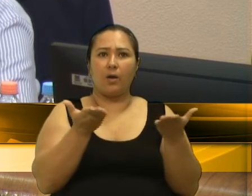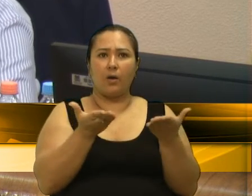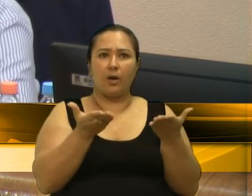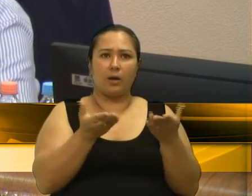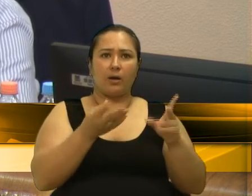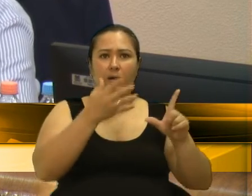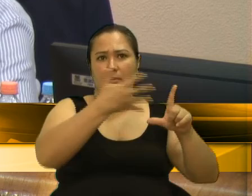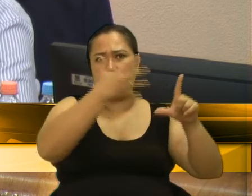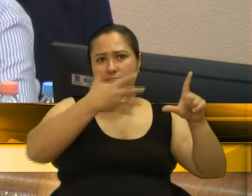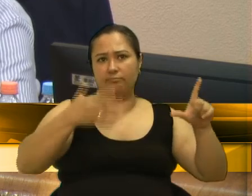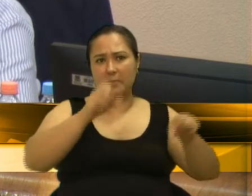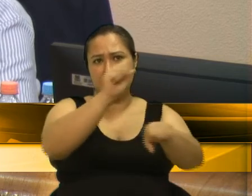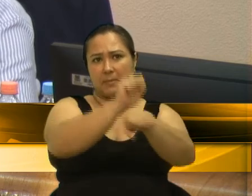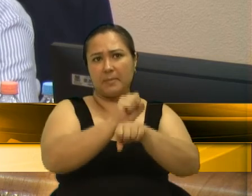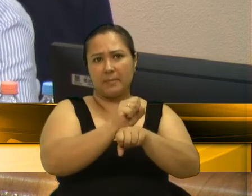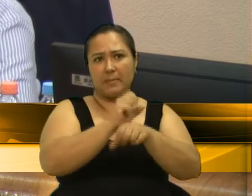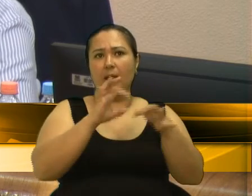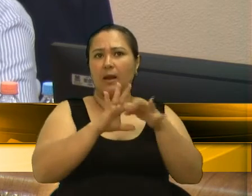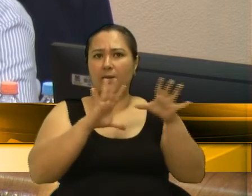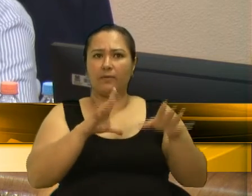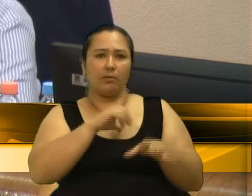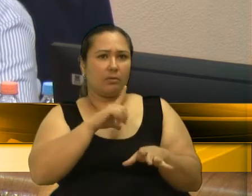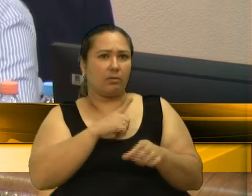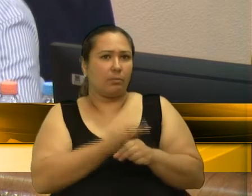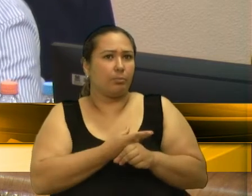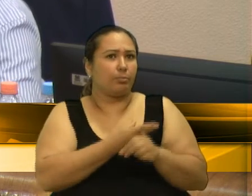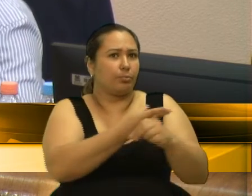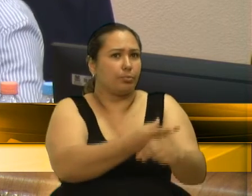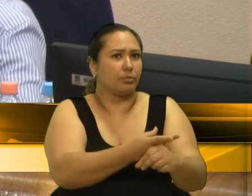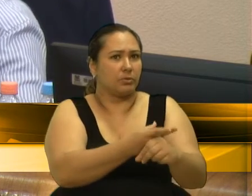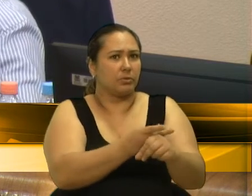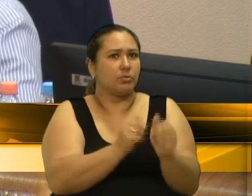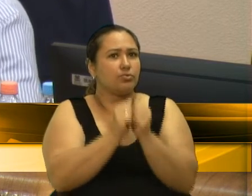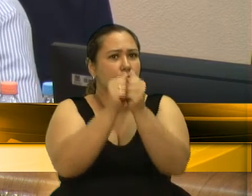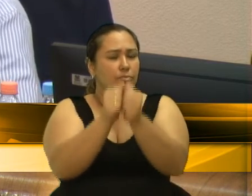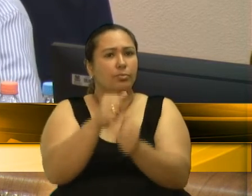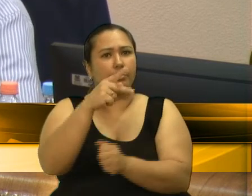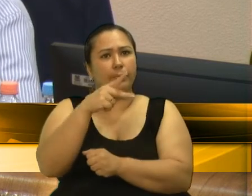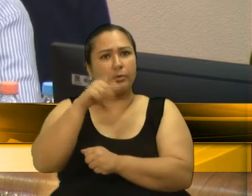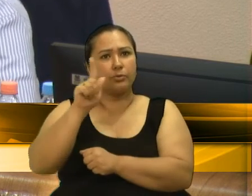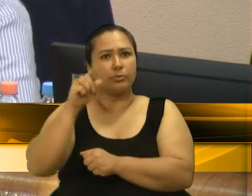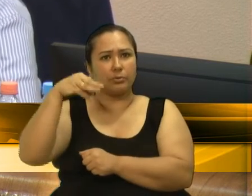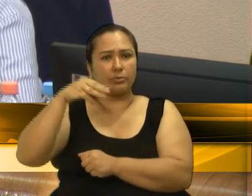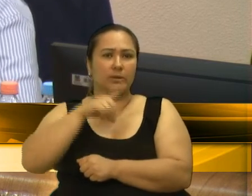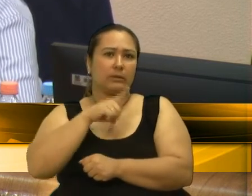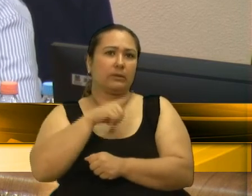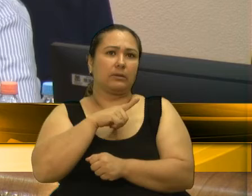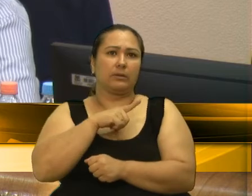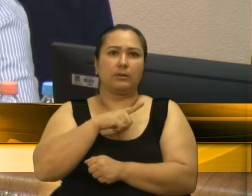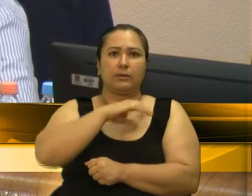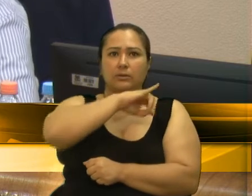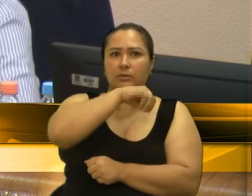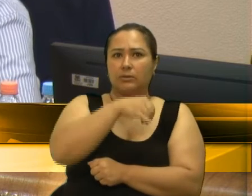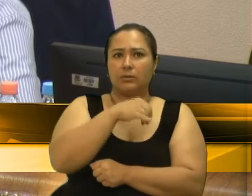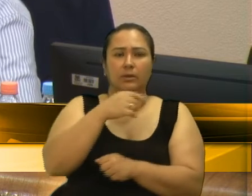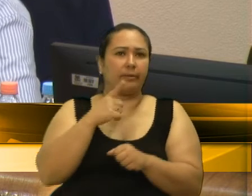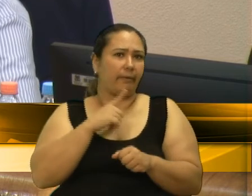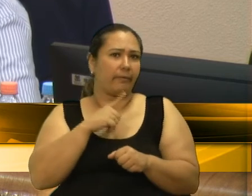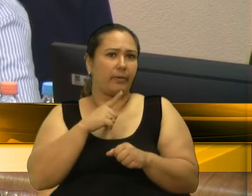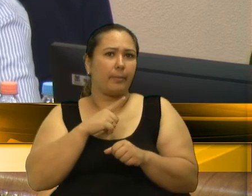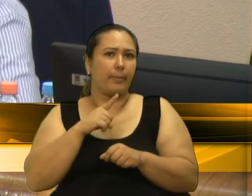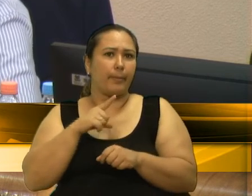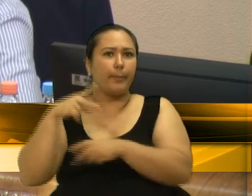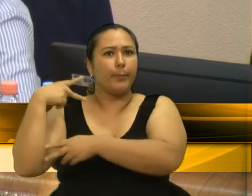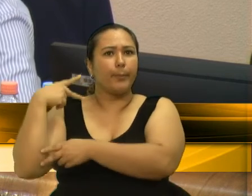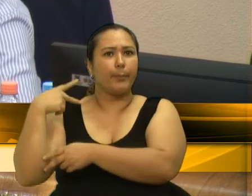Livre? Não estou falando dos freis. Houve uma busca de parecer junto à PGM? Houve um relato por parte de procuradores? Um